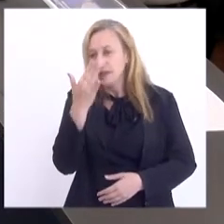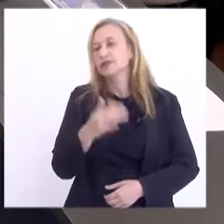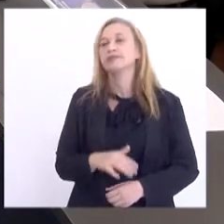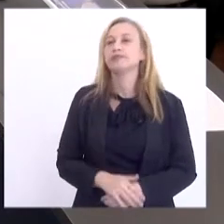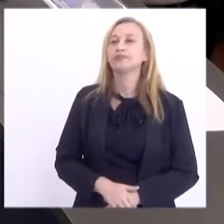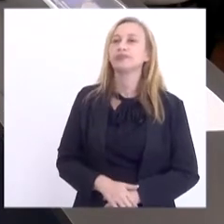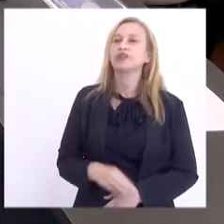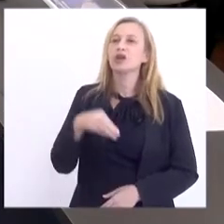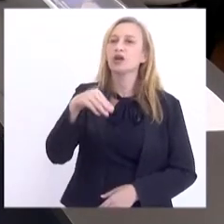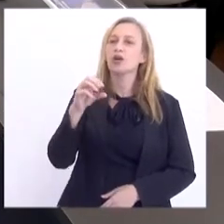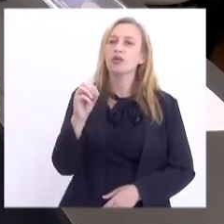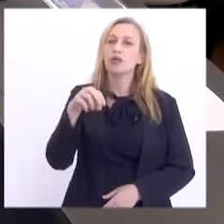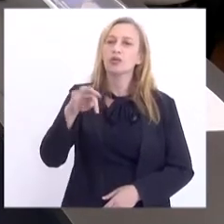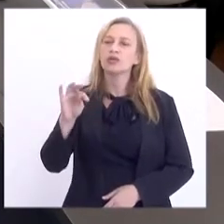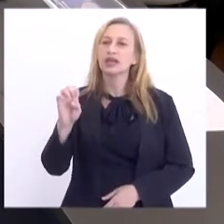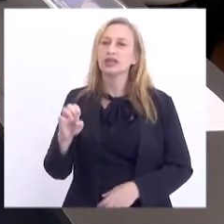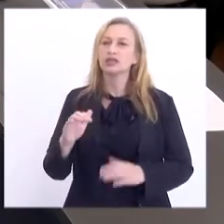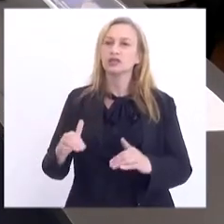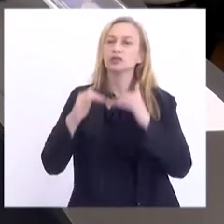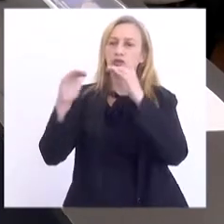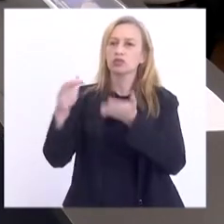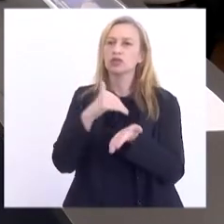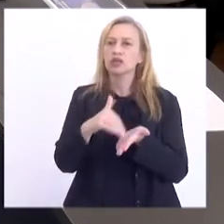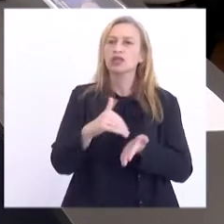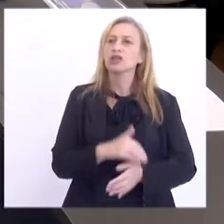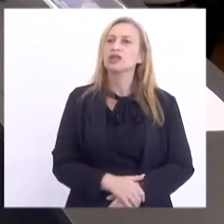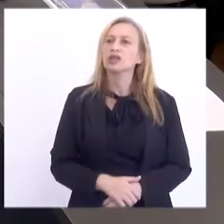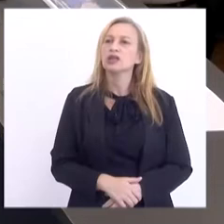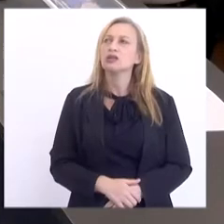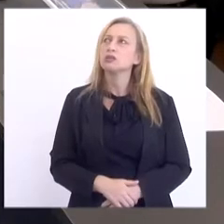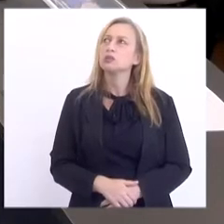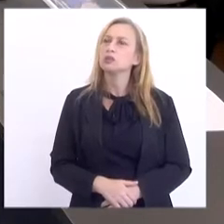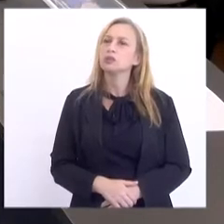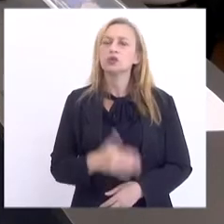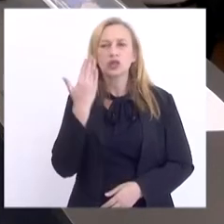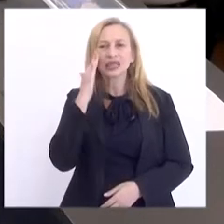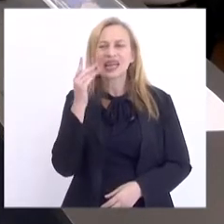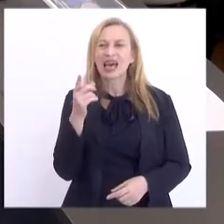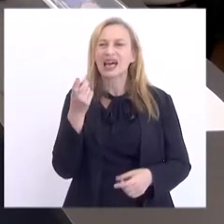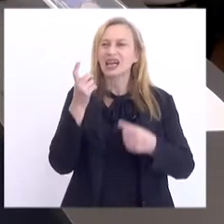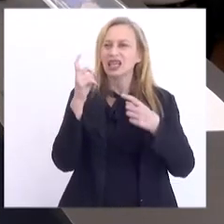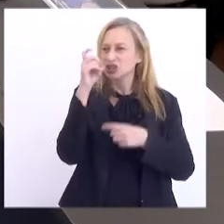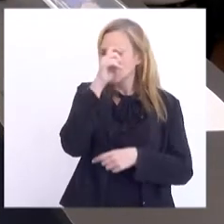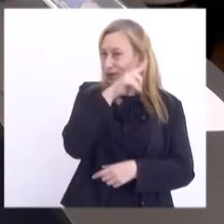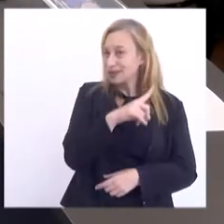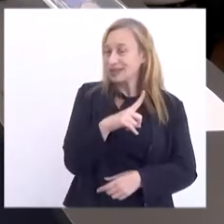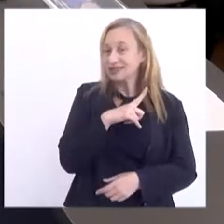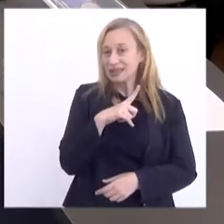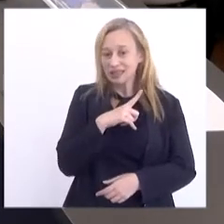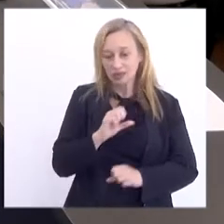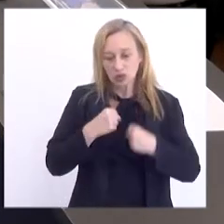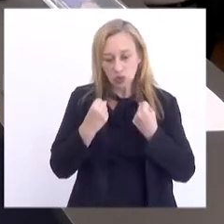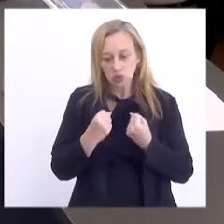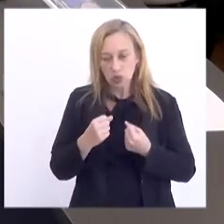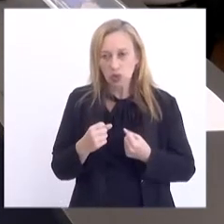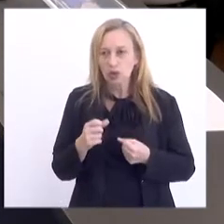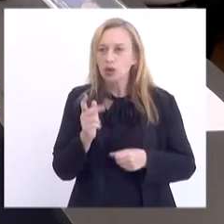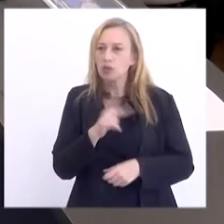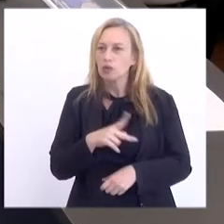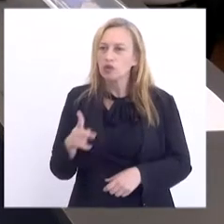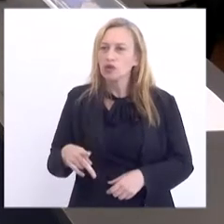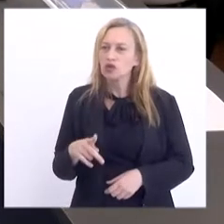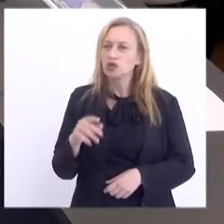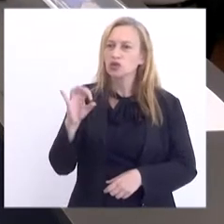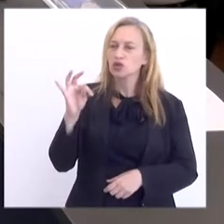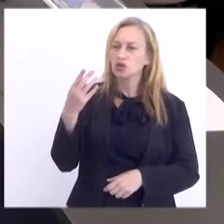em Montese subsecretário de saúde compreender a dificuldade que eu me encontro fácil no máximo de rosto um professor de